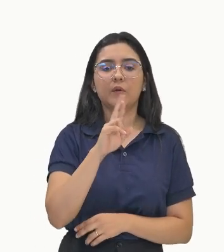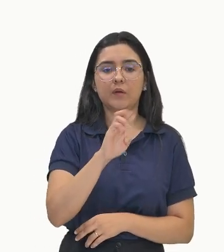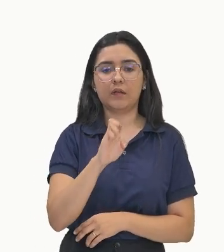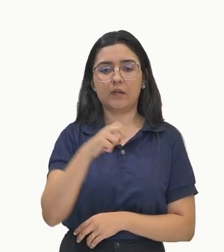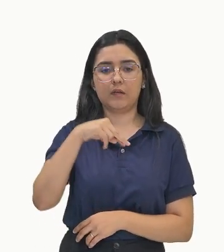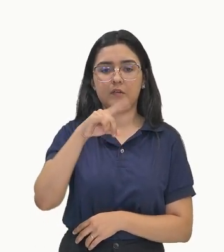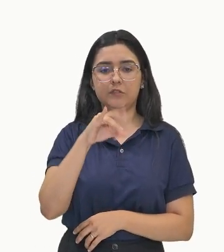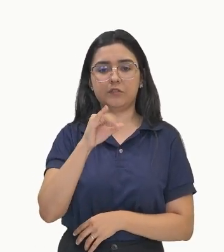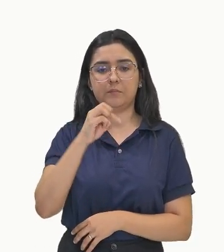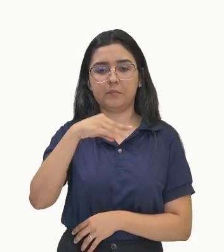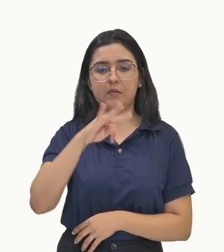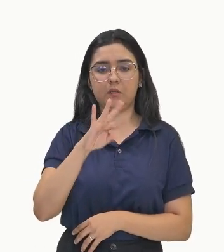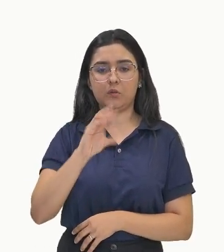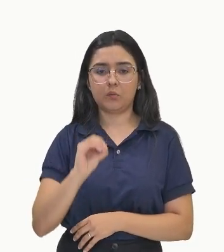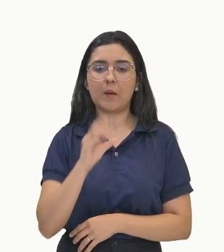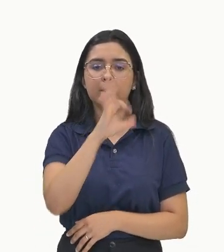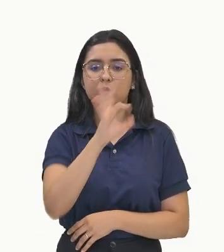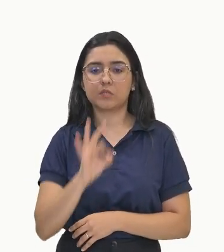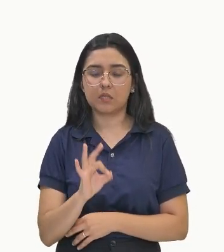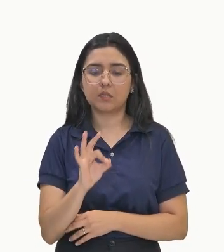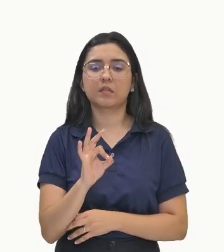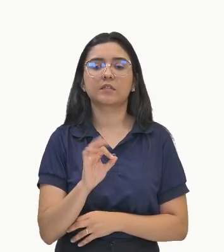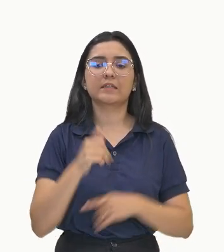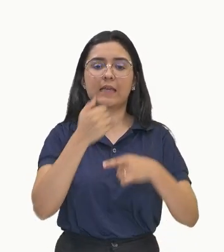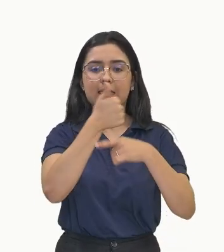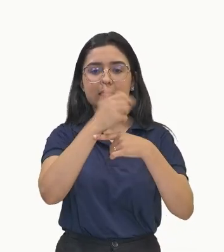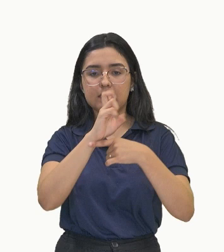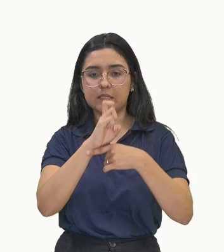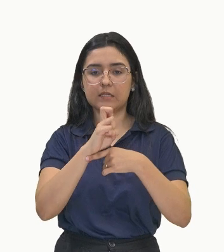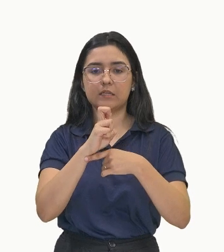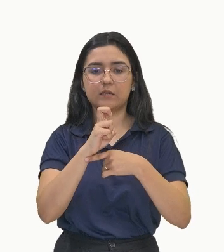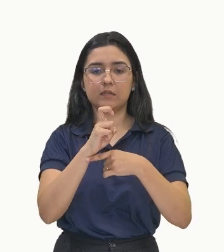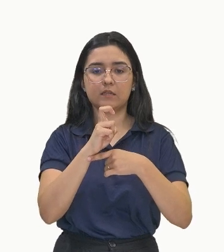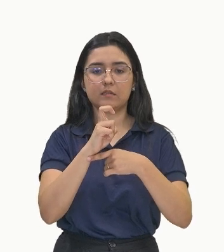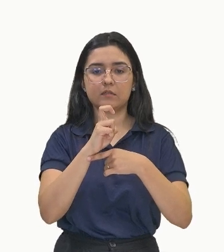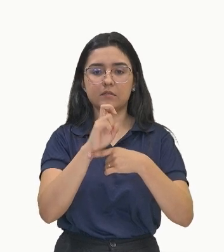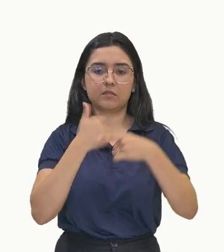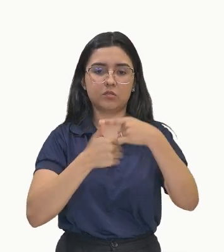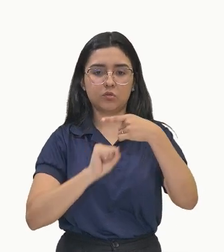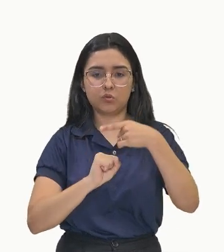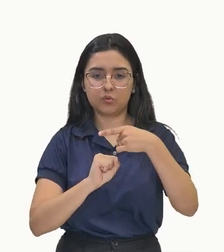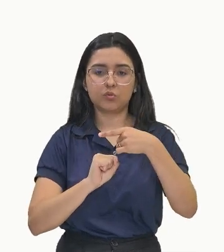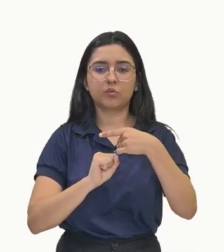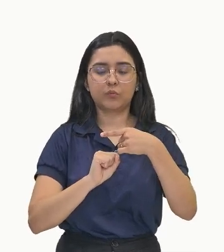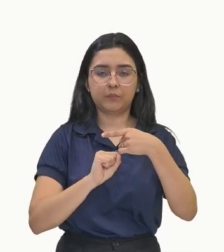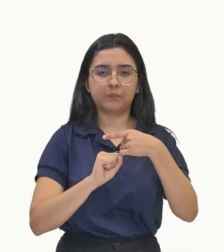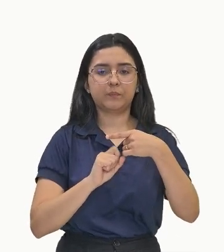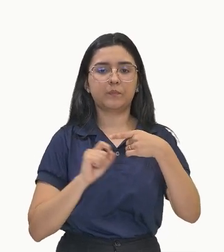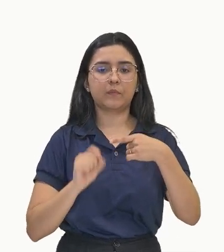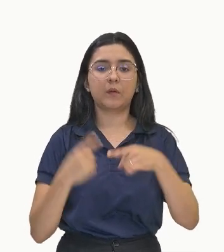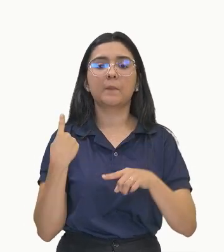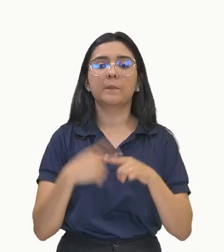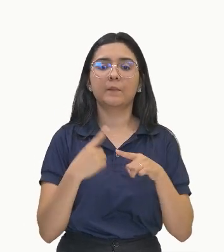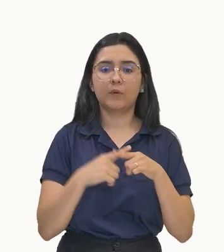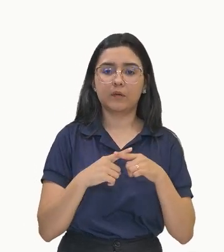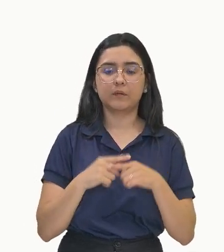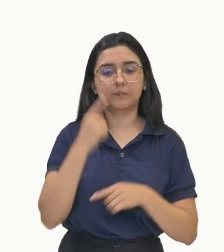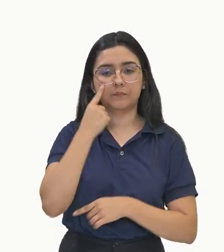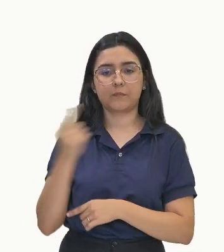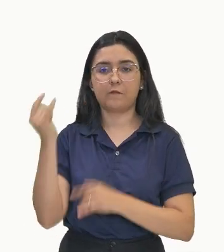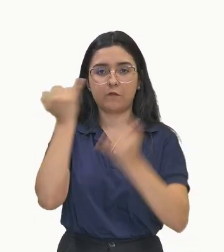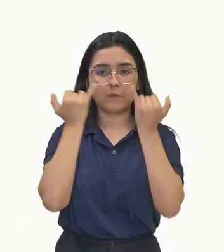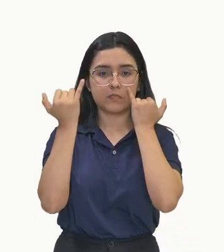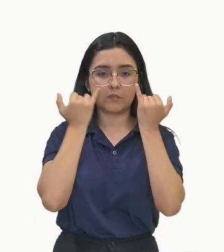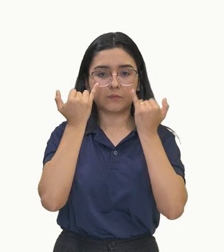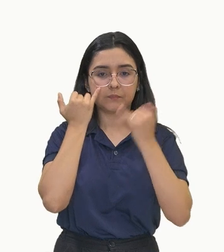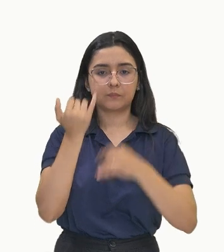a porcentagem, que é 15 sobre 18. Por que 15 sobre 18? Porque o teórico era 18, que é o